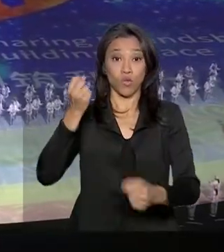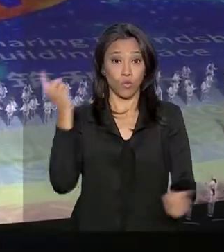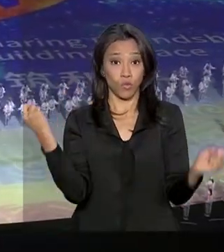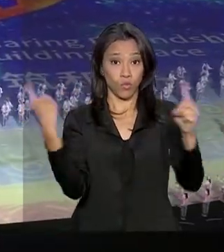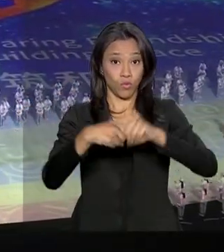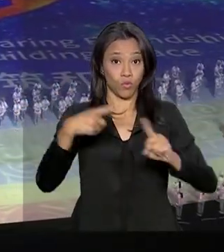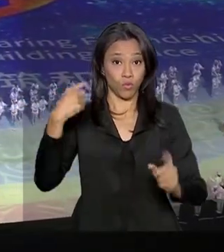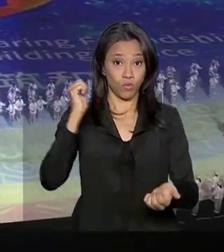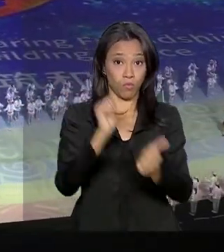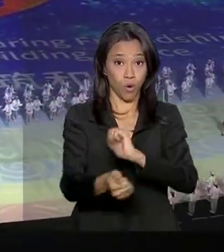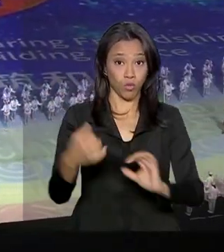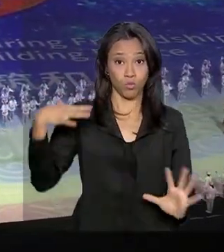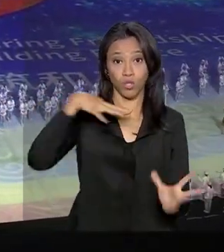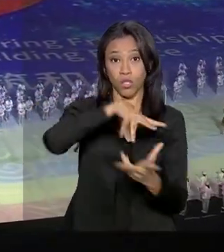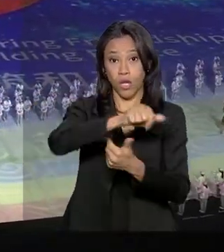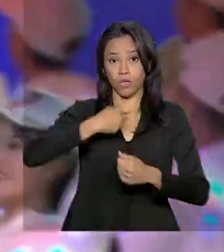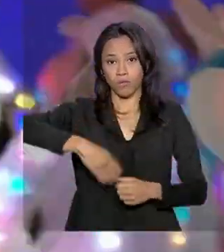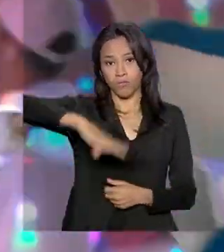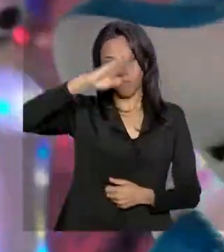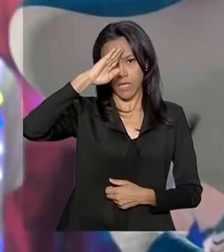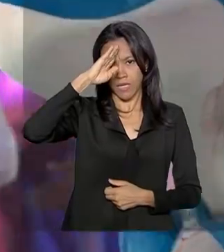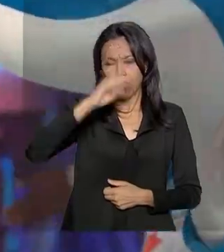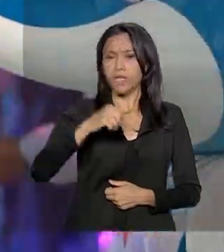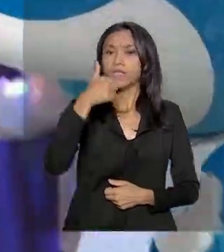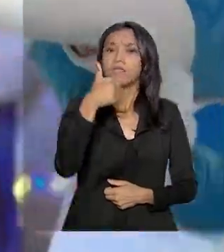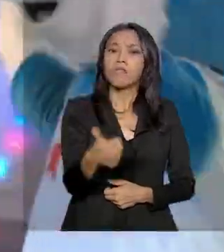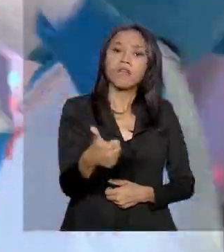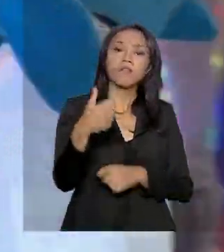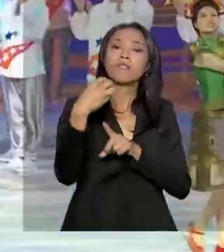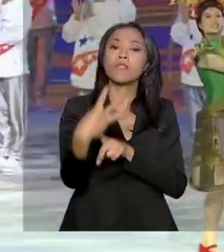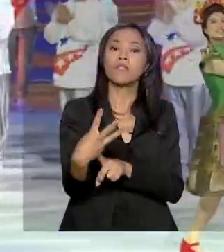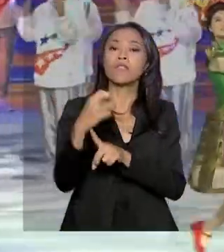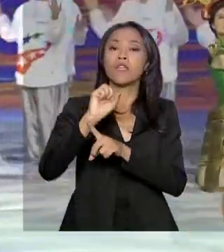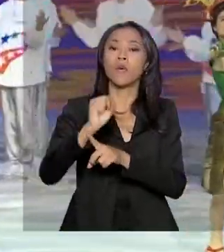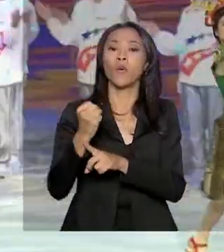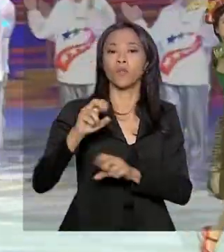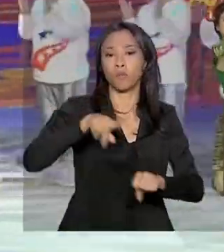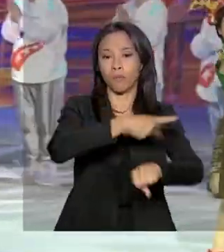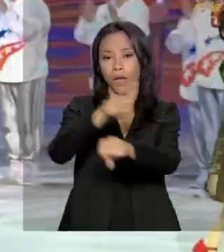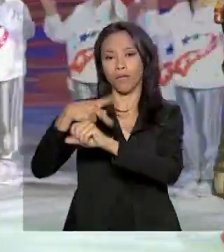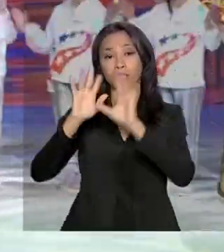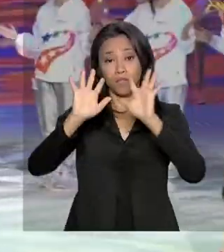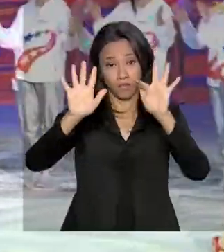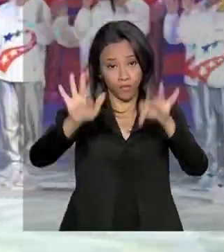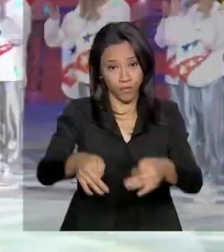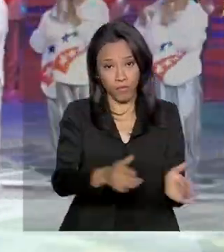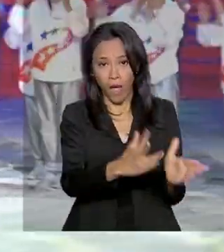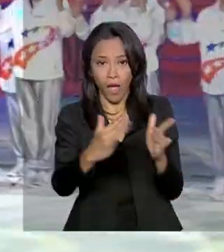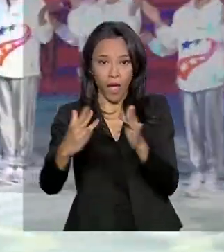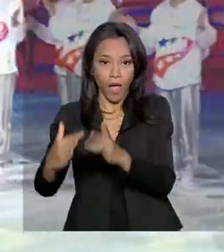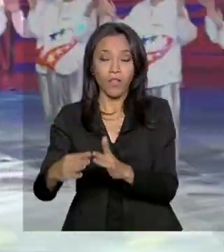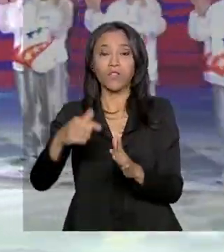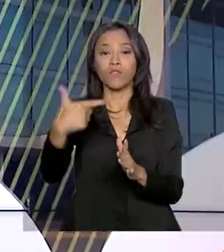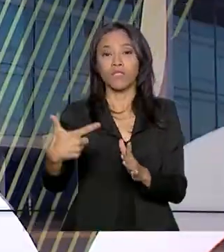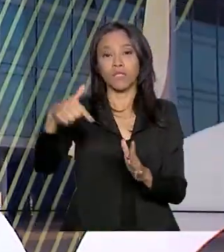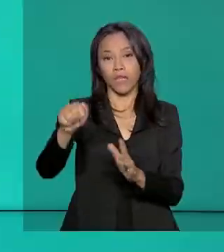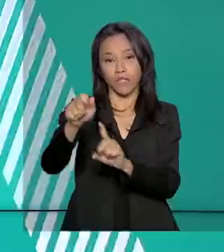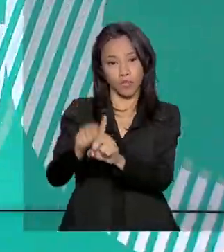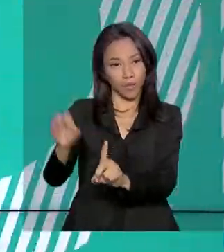Militares terão a participação de 138 países e terminam no dia 27 de outubro.